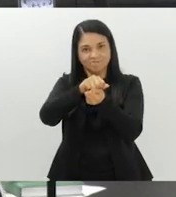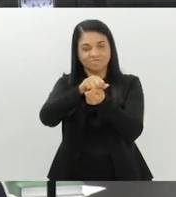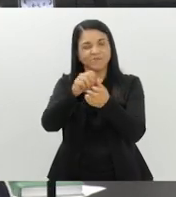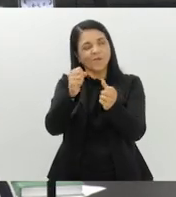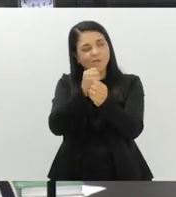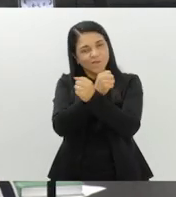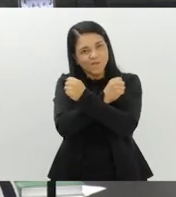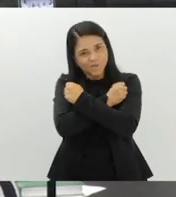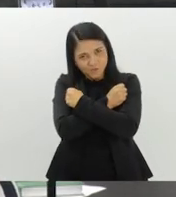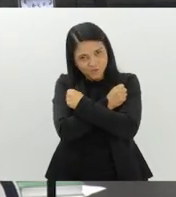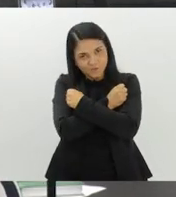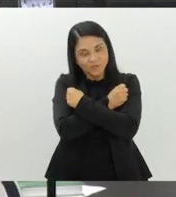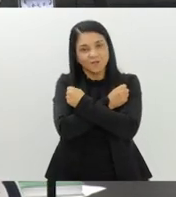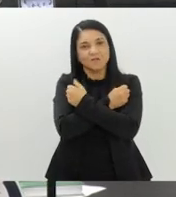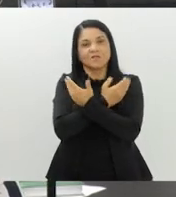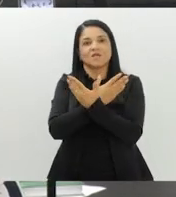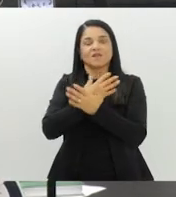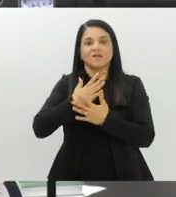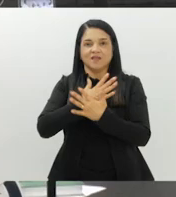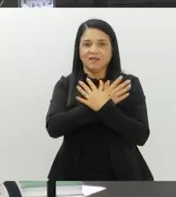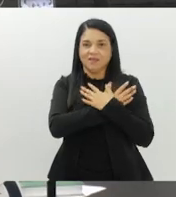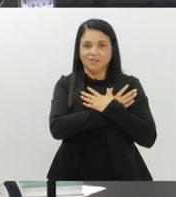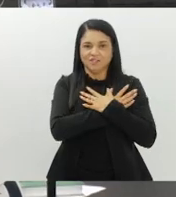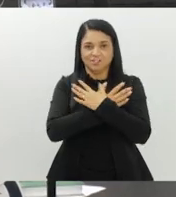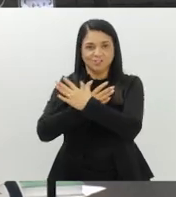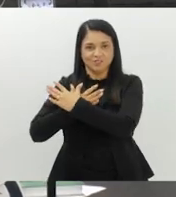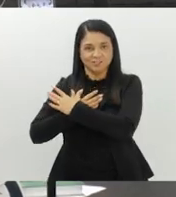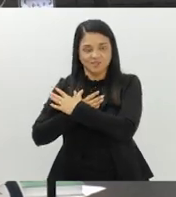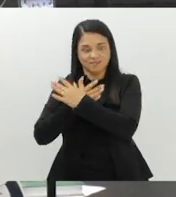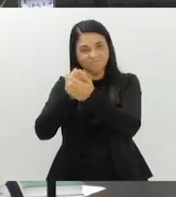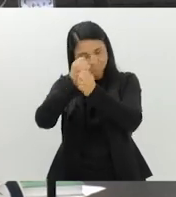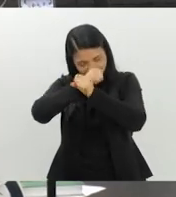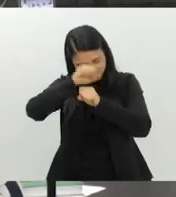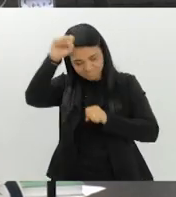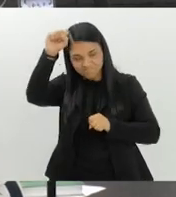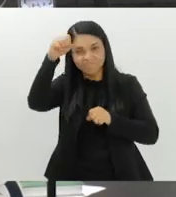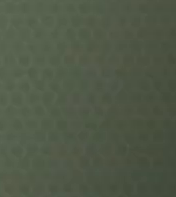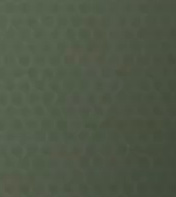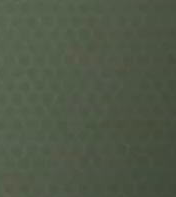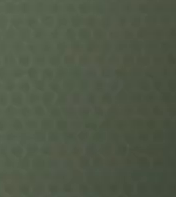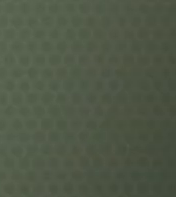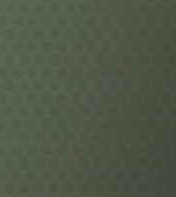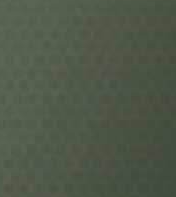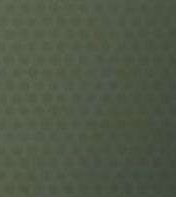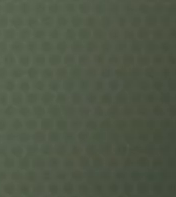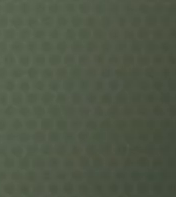grande abraço, um grande axé. Vamos à luta e vamos com alegria e com amor.